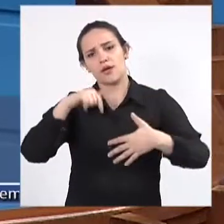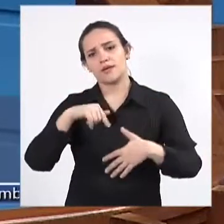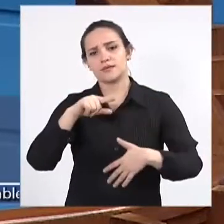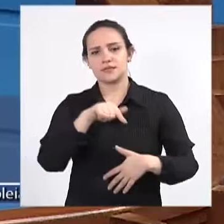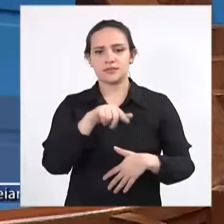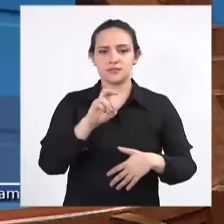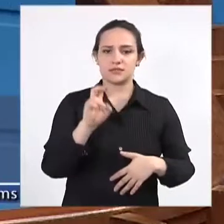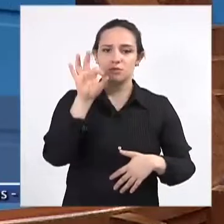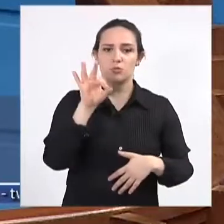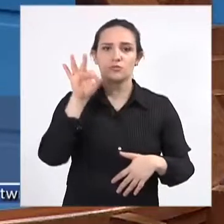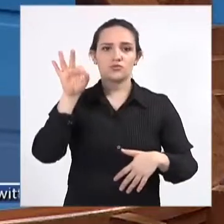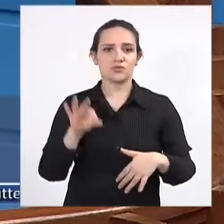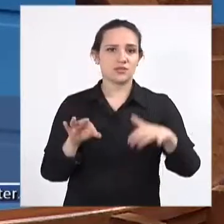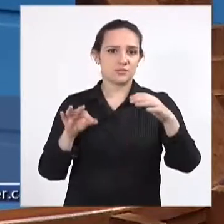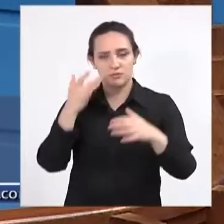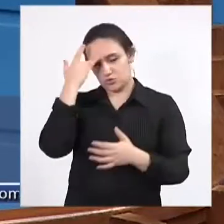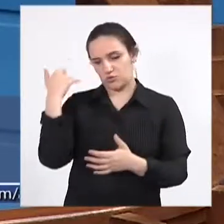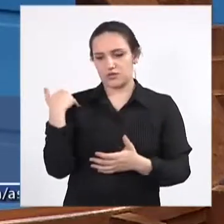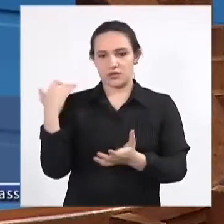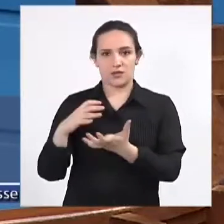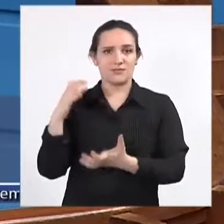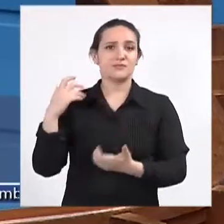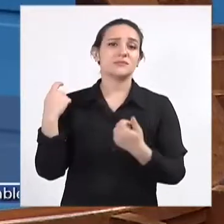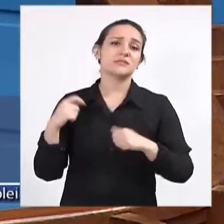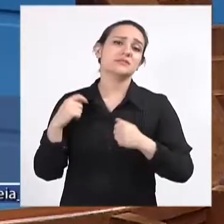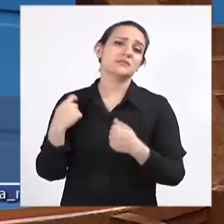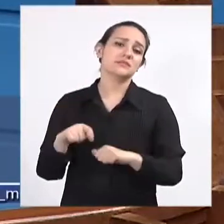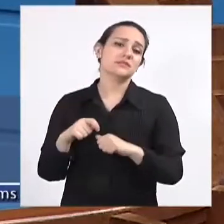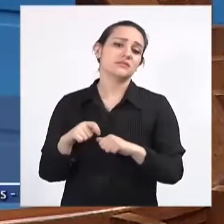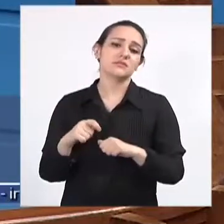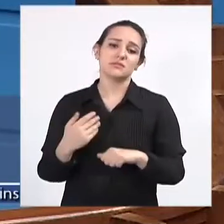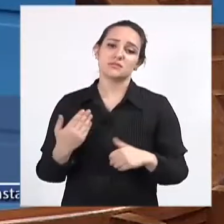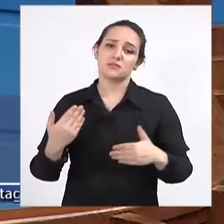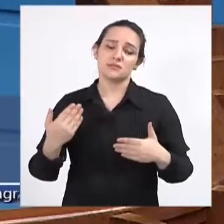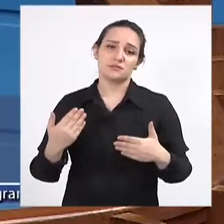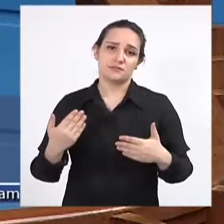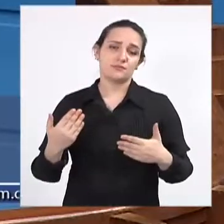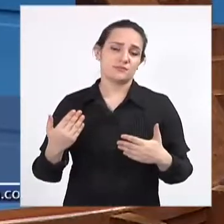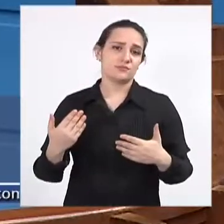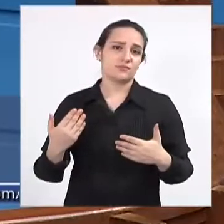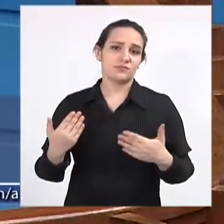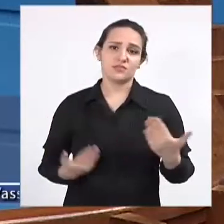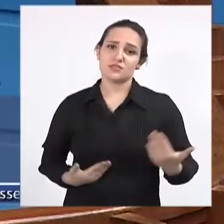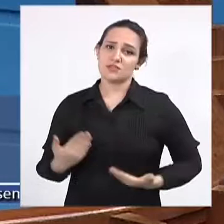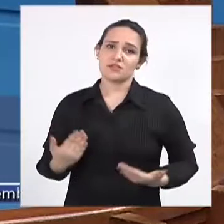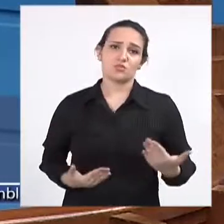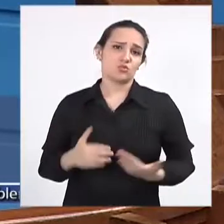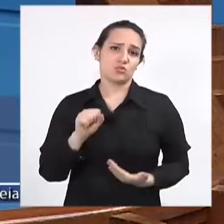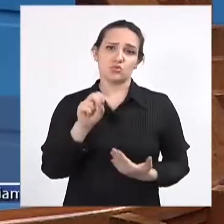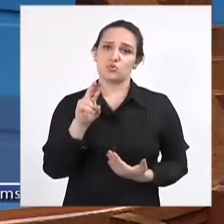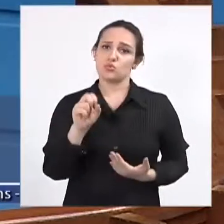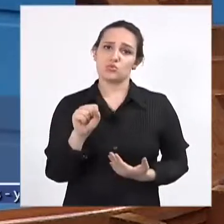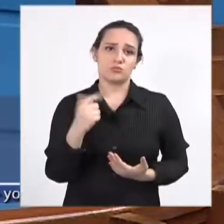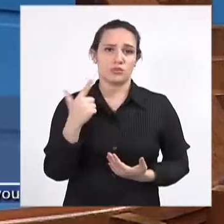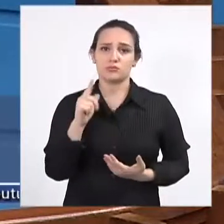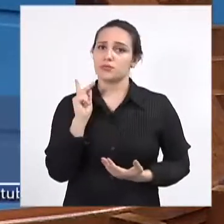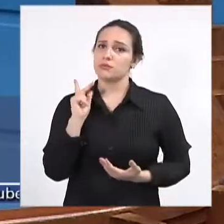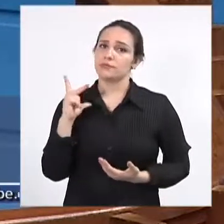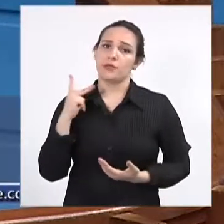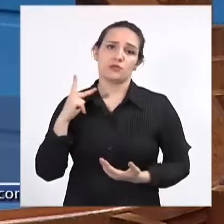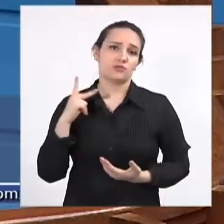75,3% dos idosos brasileiros dependem exclusivamente dos serviços prestados pelo Sistema Único de Saúde